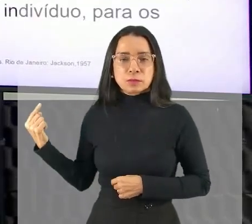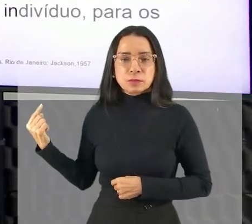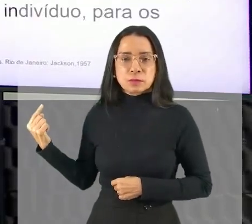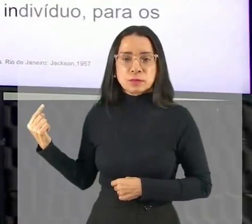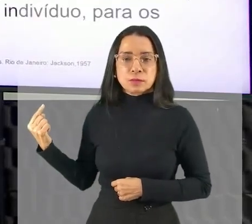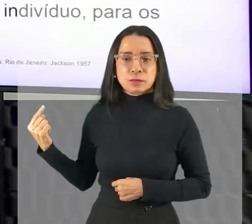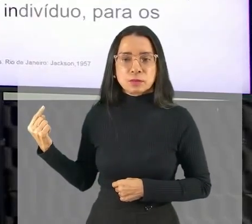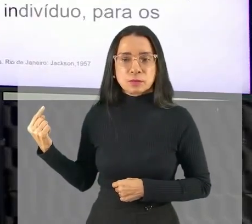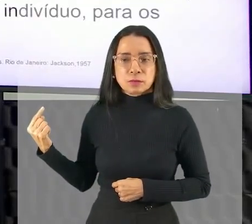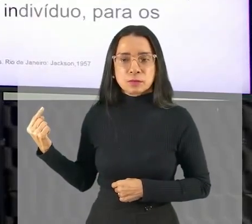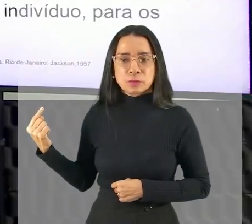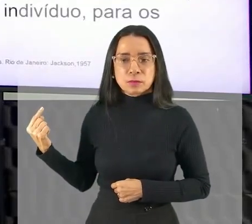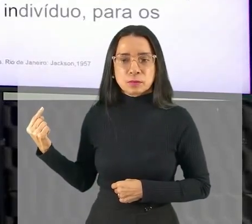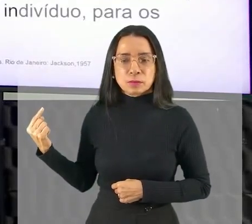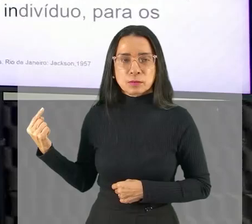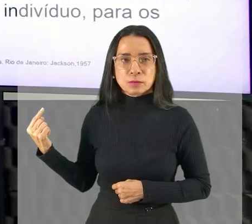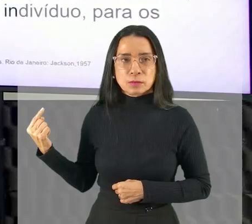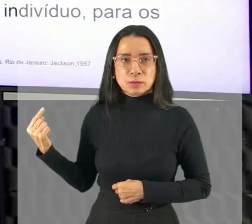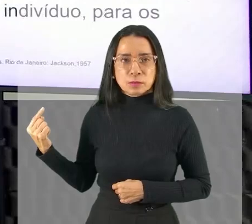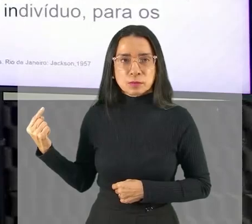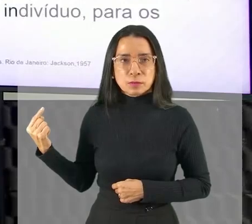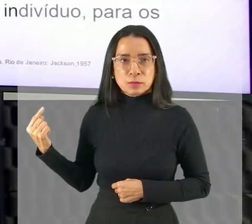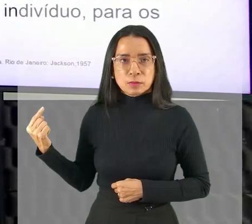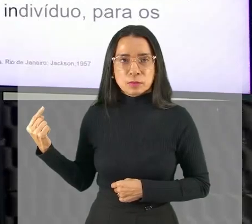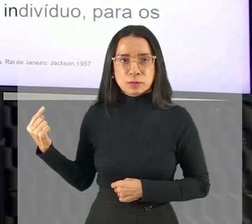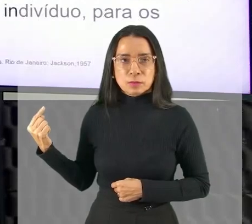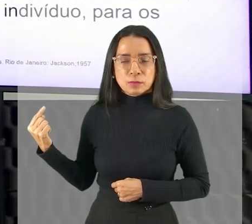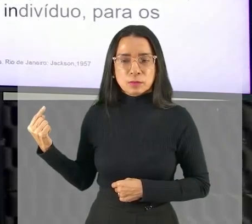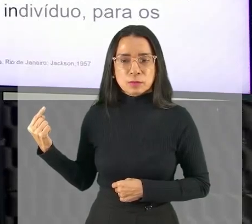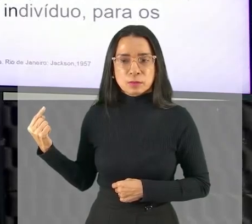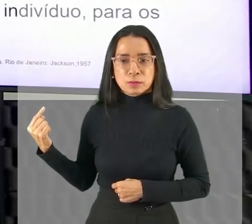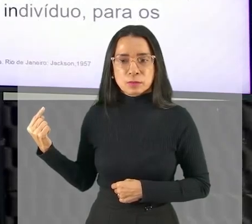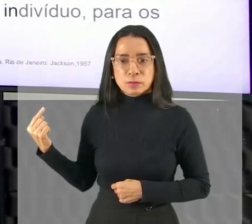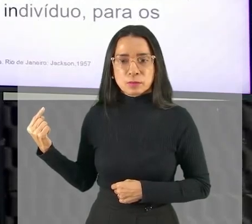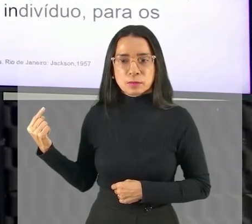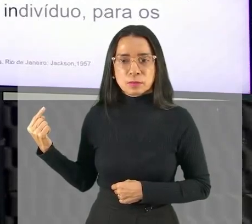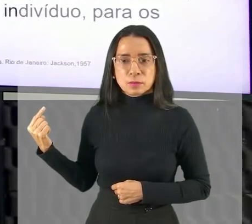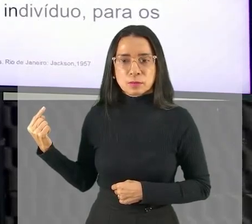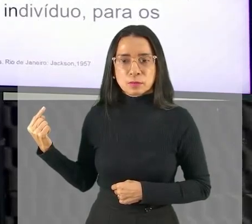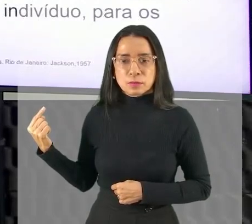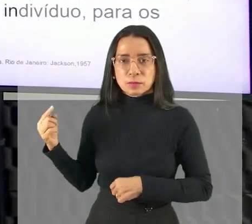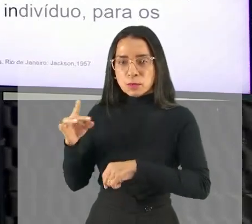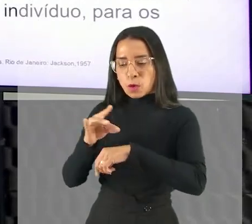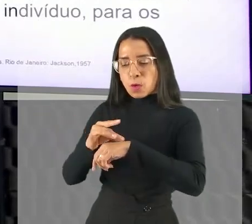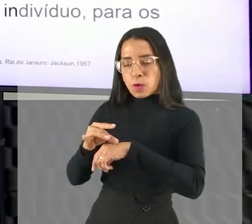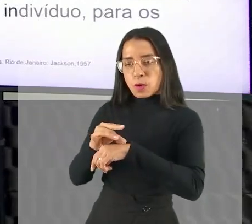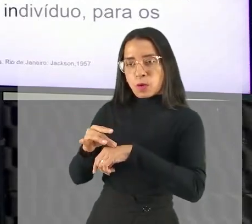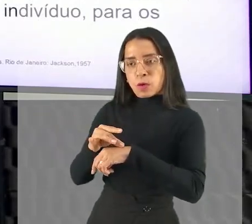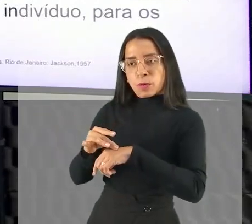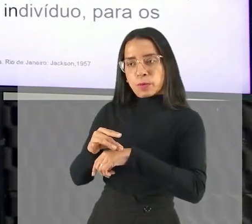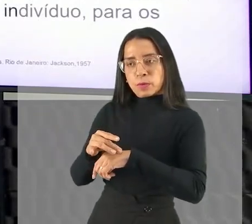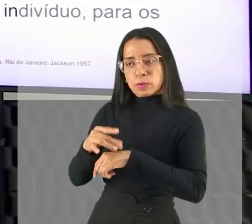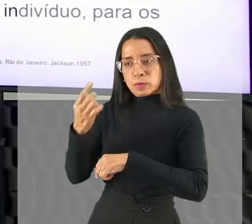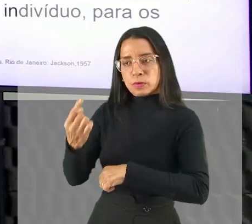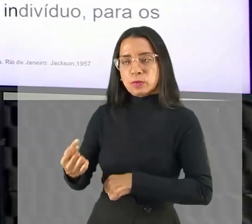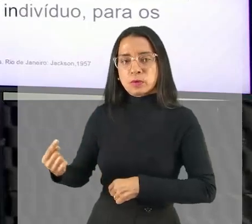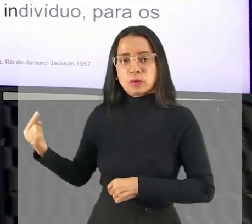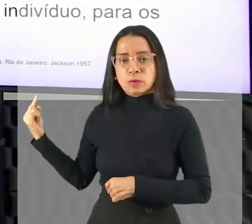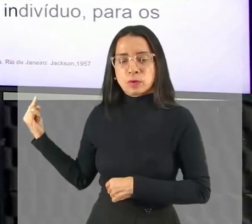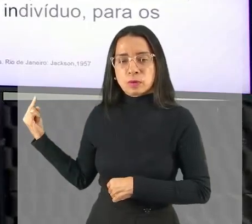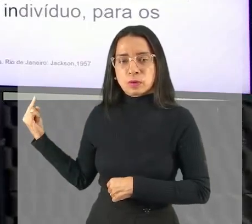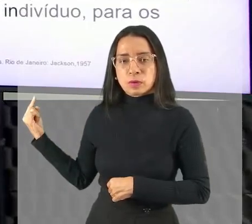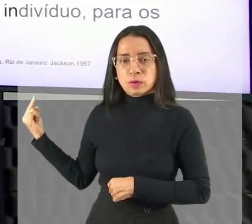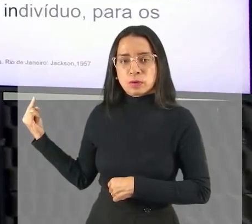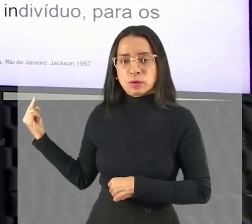é a alternativa que eu até coloquei um trecho aqui, em que o autor fala criticando, né? Quando ele fala o autor sobredoura,